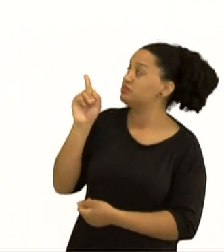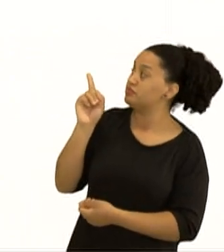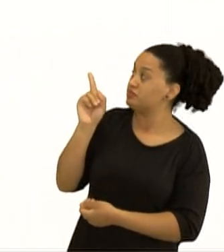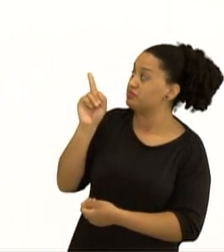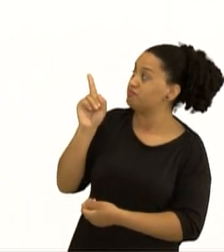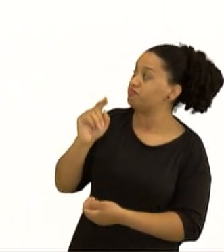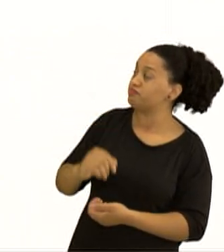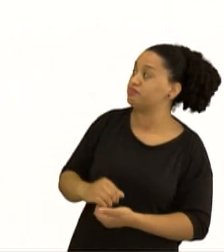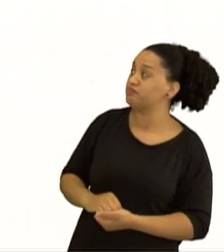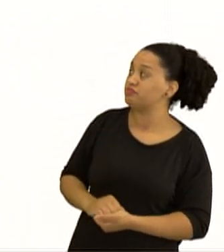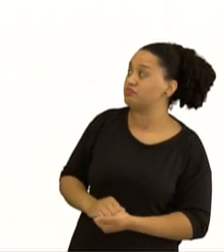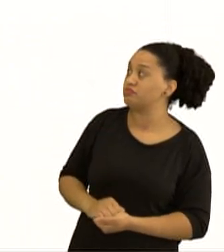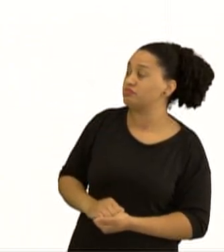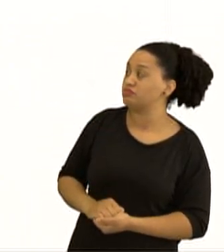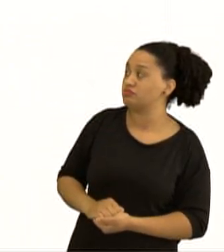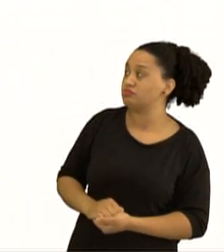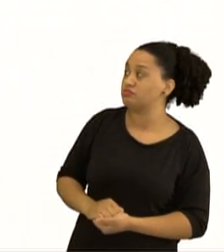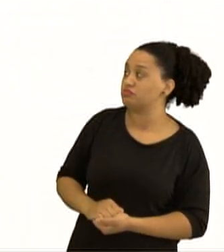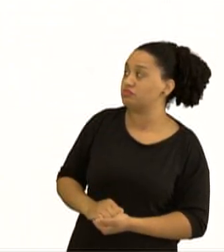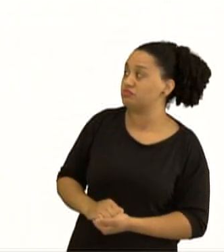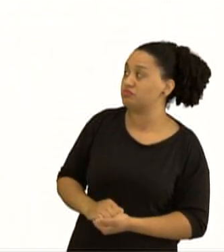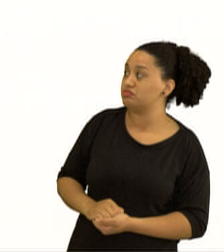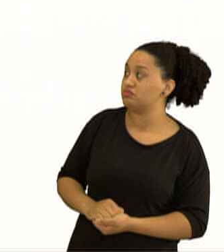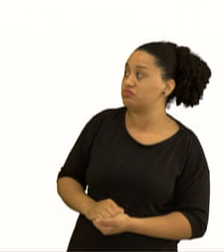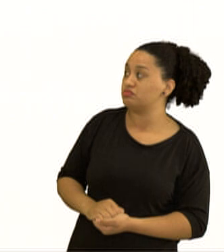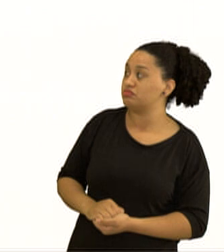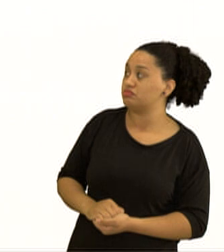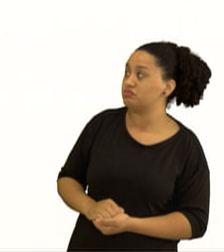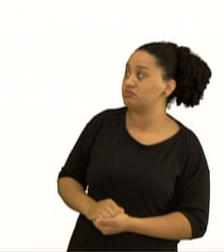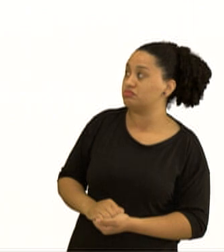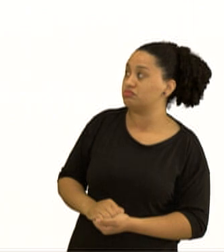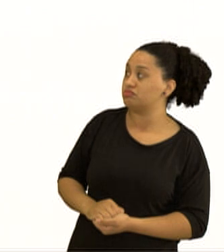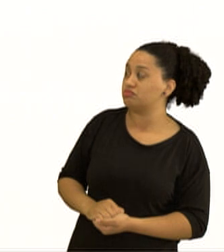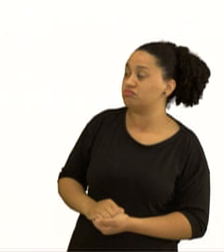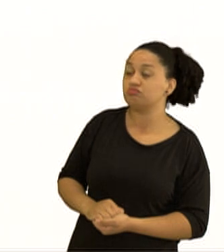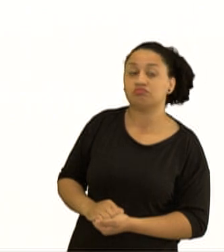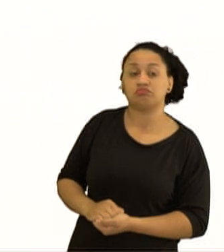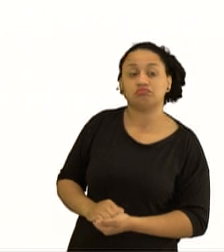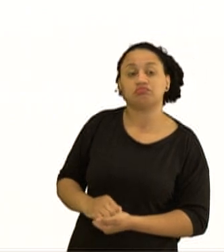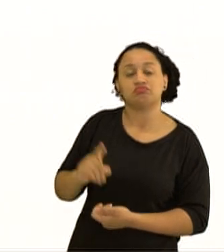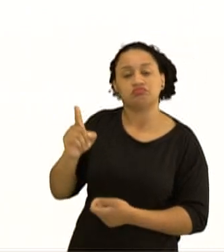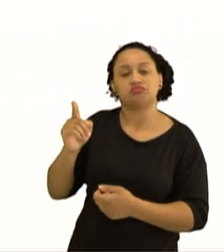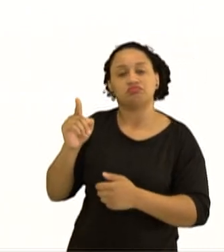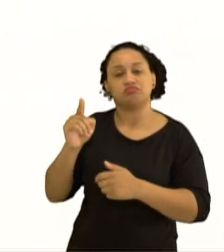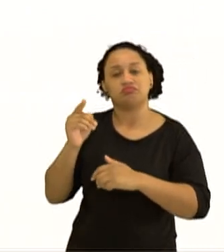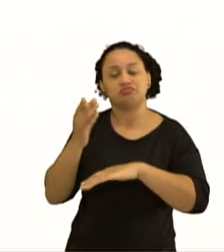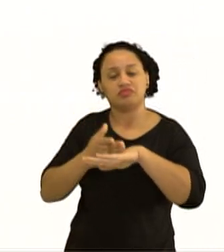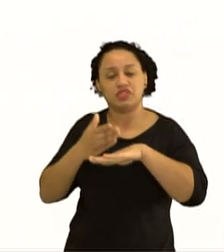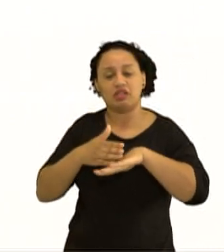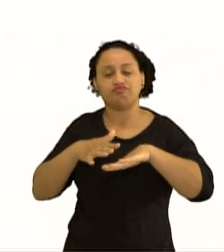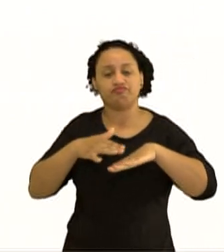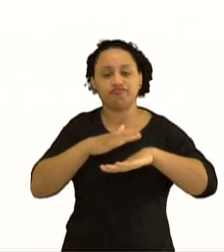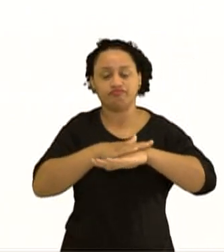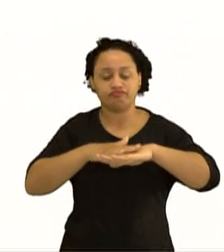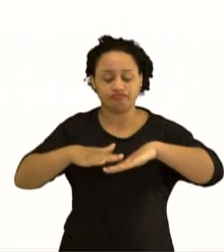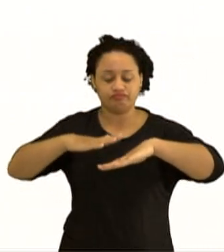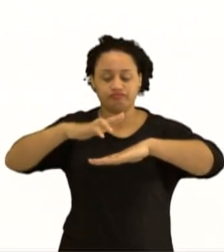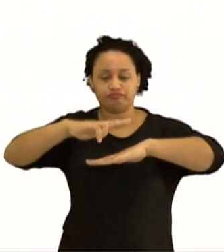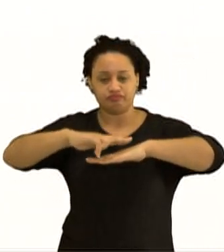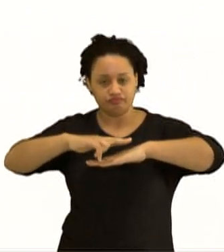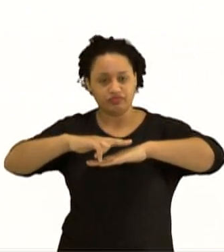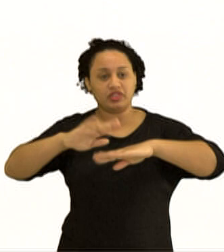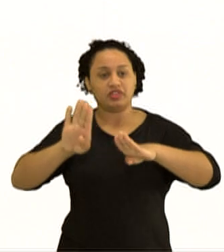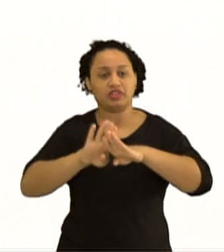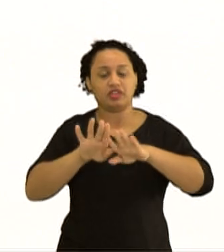que é um exercício, né, além de estar realizado no movimento de prancha, faz esses movimentos